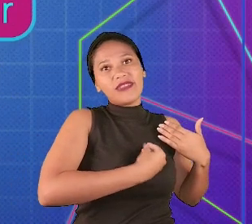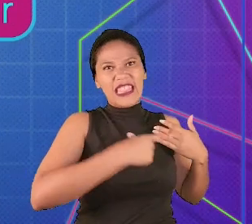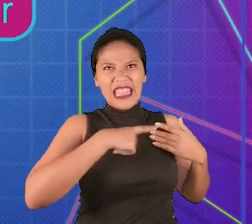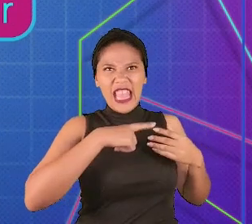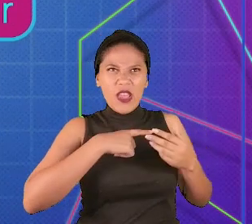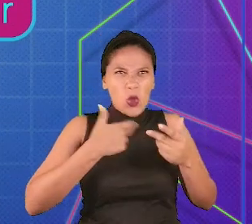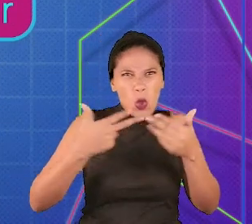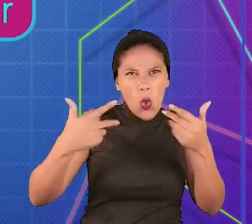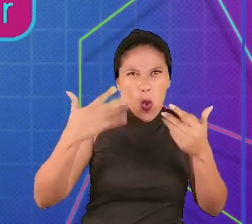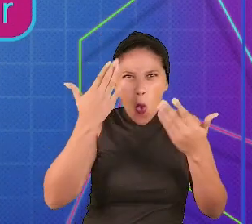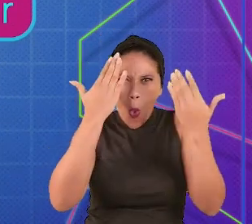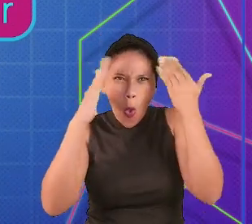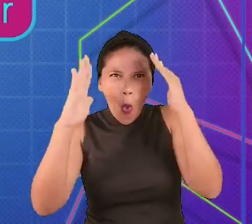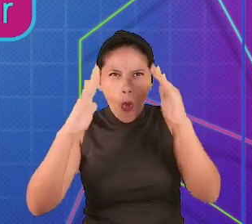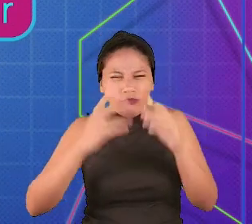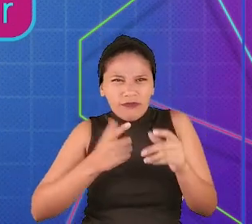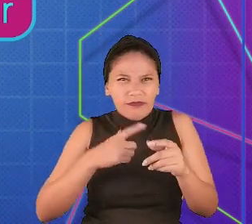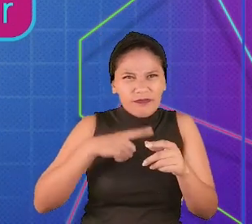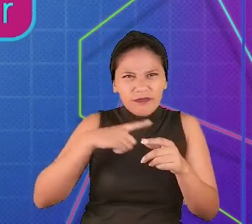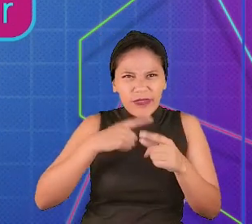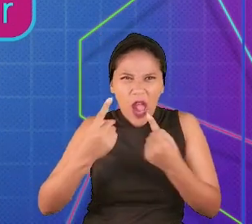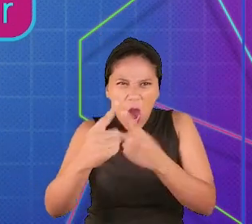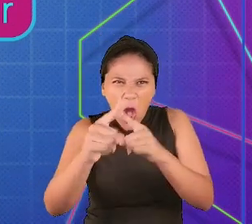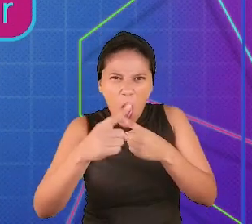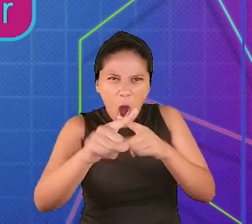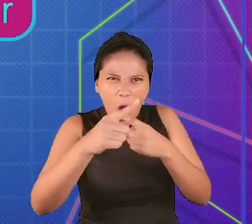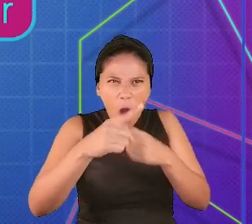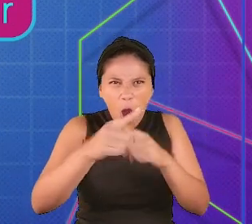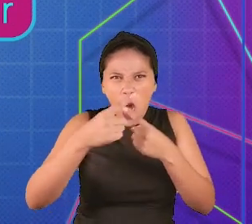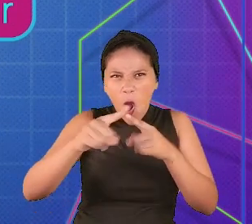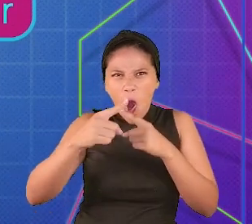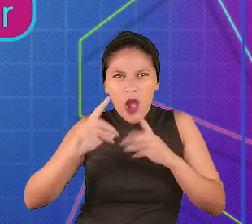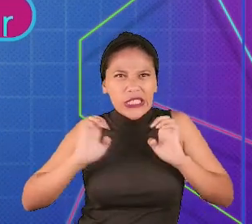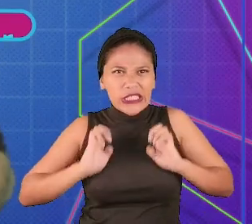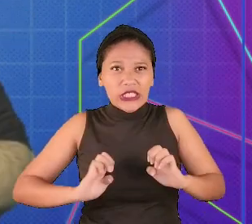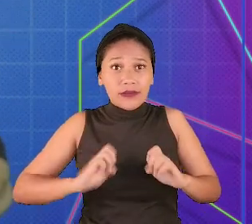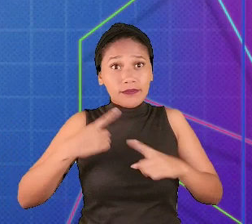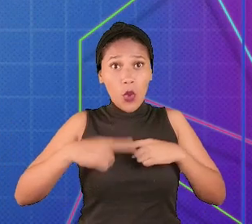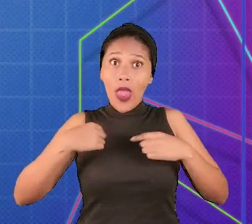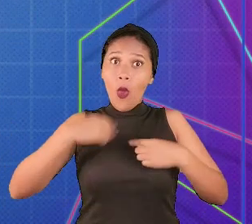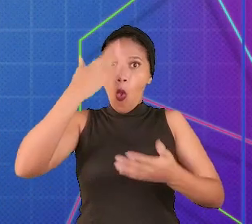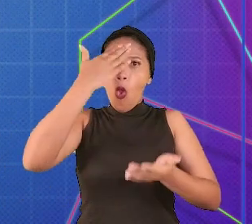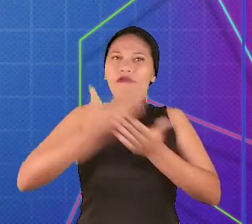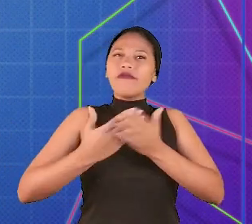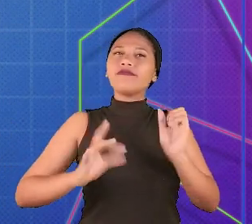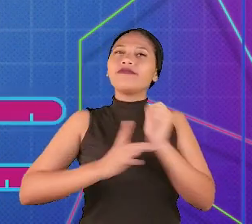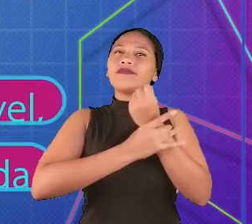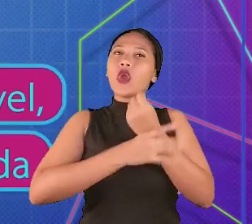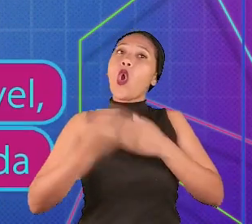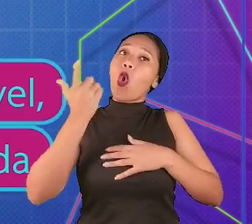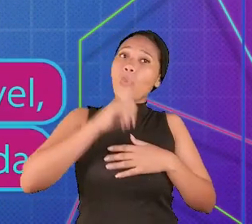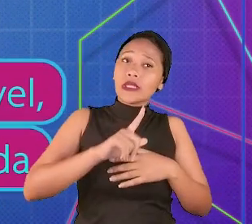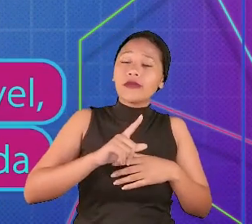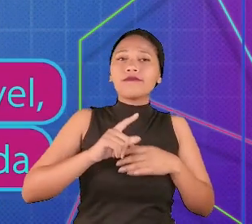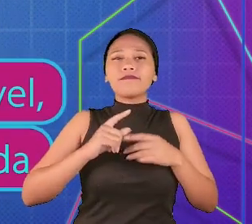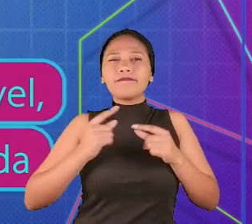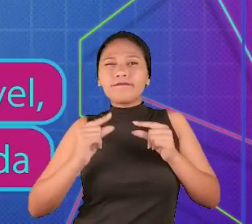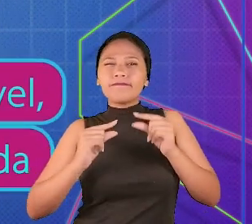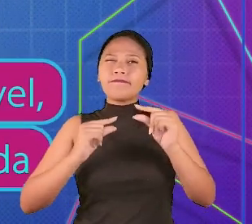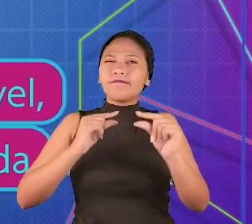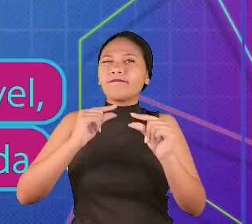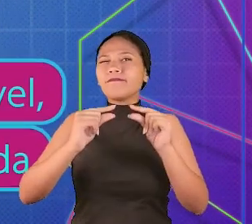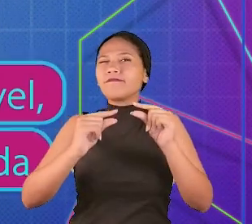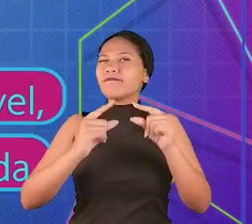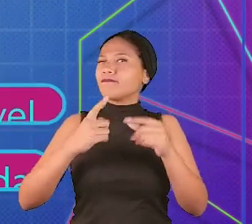de inimigos tentando atrapalhar e piorar a problemática de caráter do meu personagem, já que ele está confiante. Eles conseguem, em algum